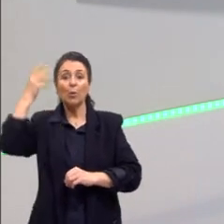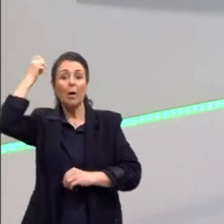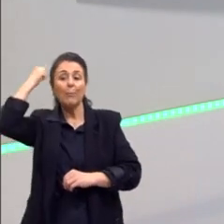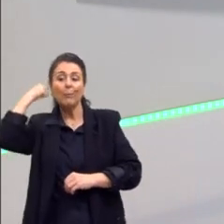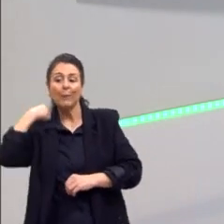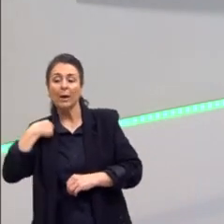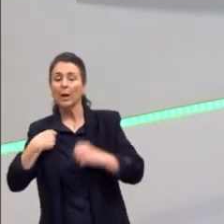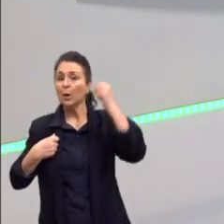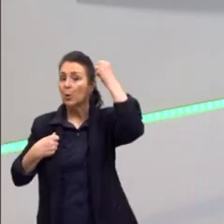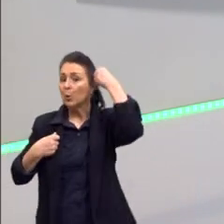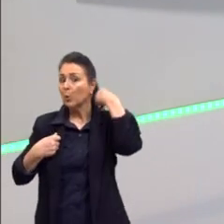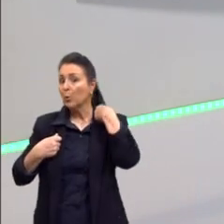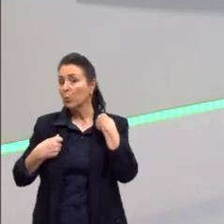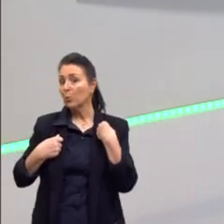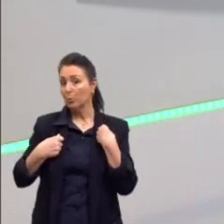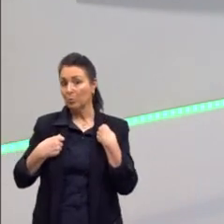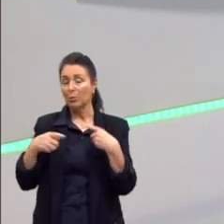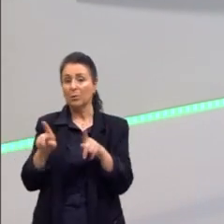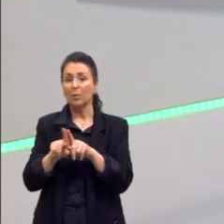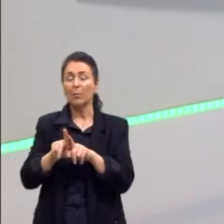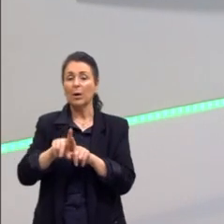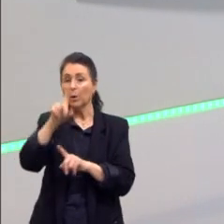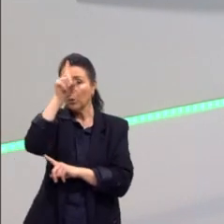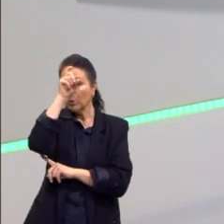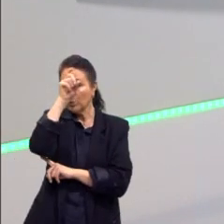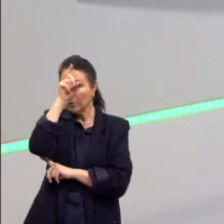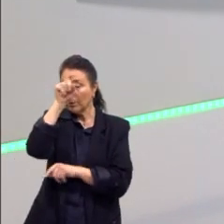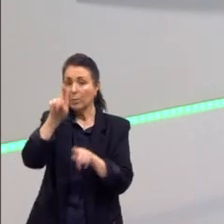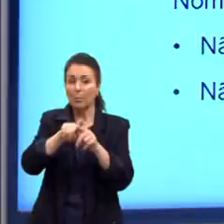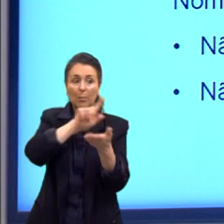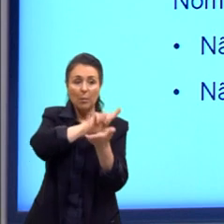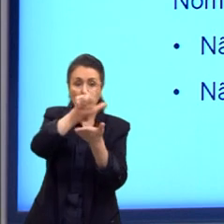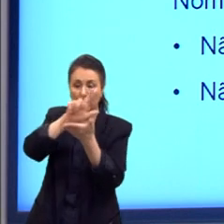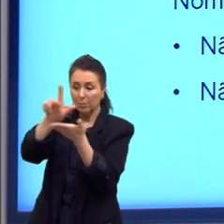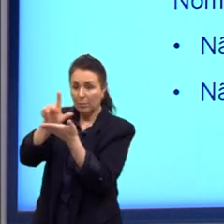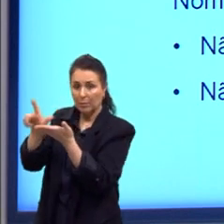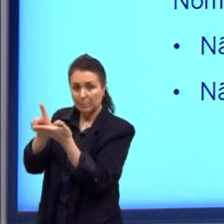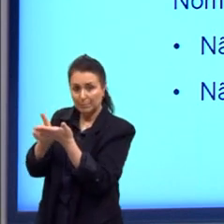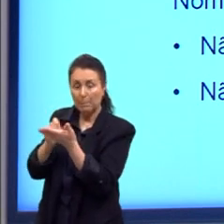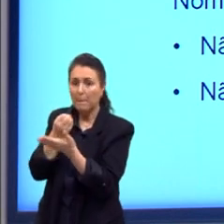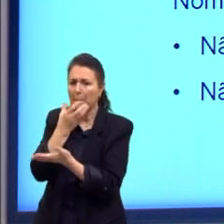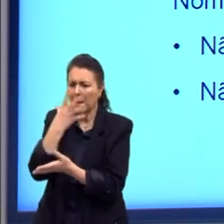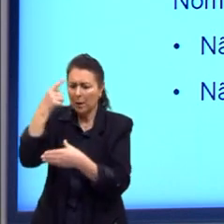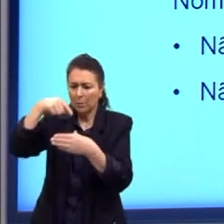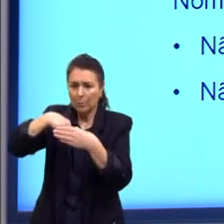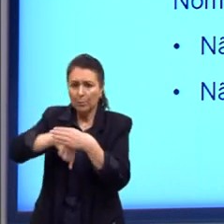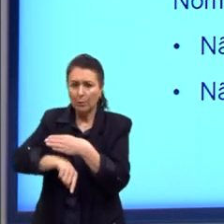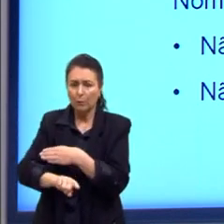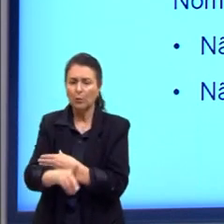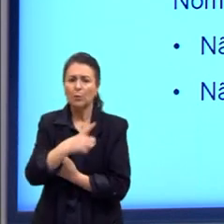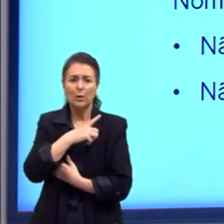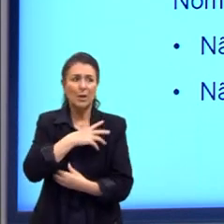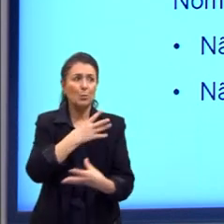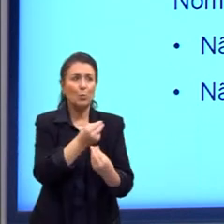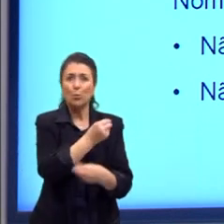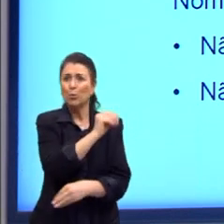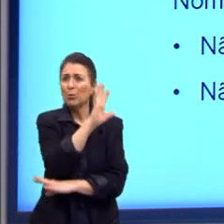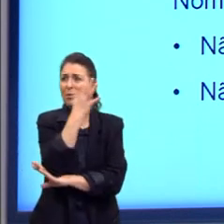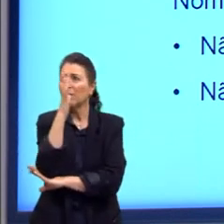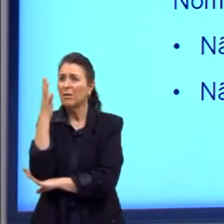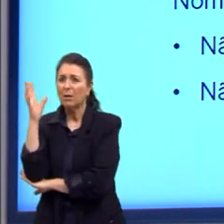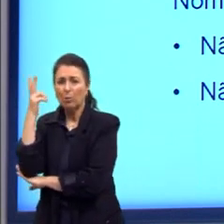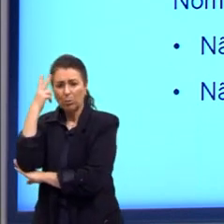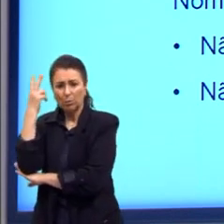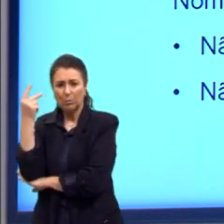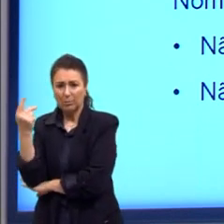em hospitais alguns pais usam para esterilizar a gente foi amplamente utilizado ele é muito abundante na natureza e acaba se